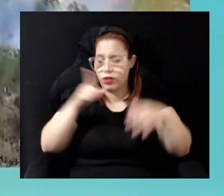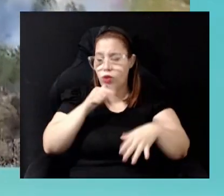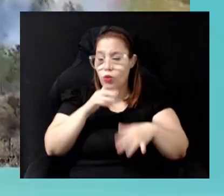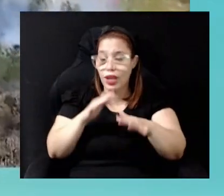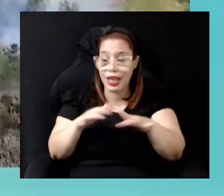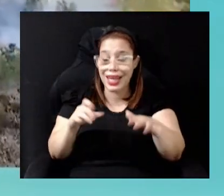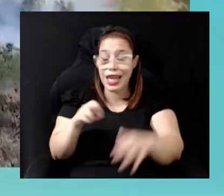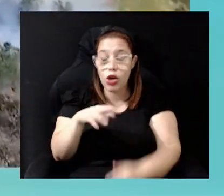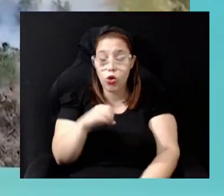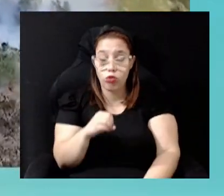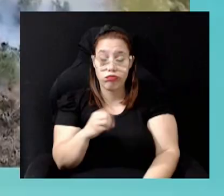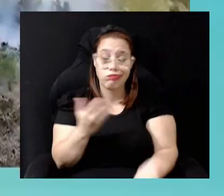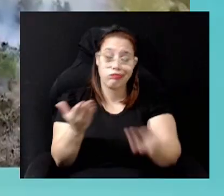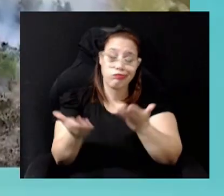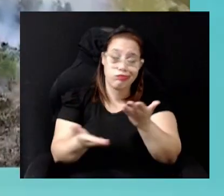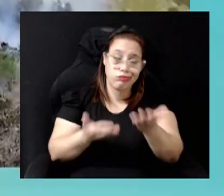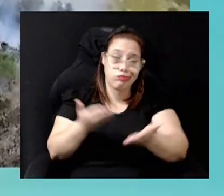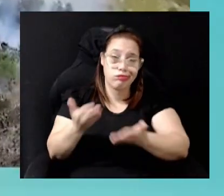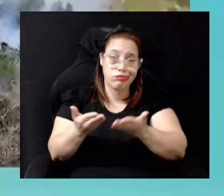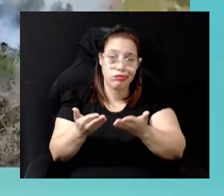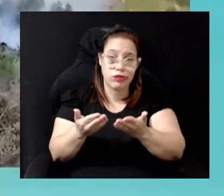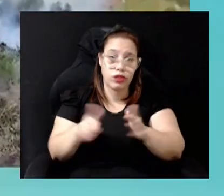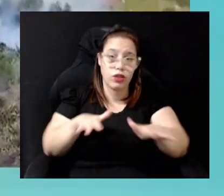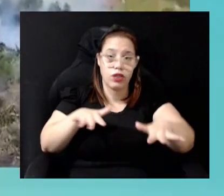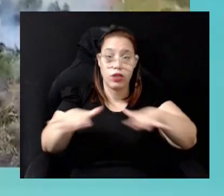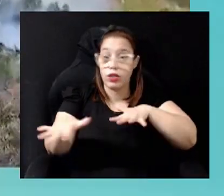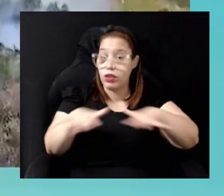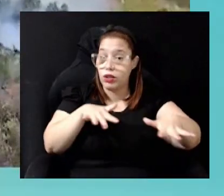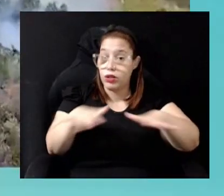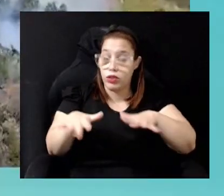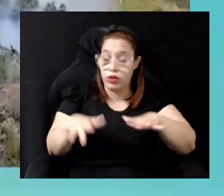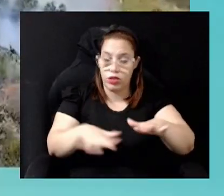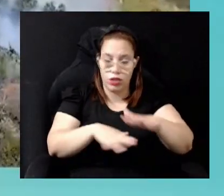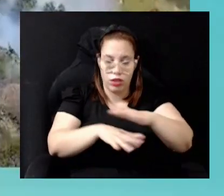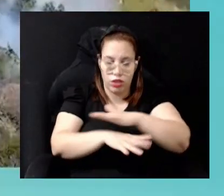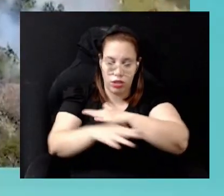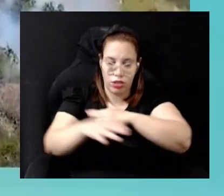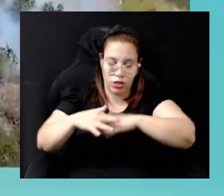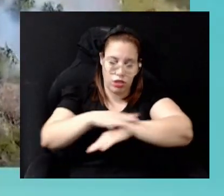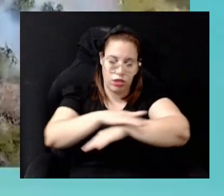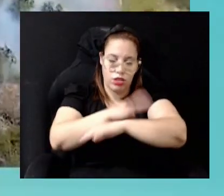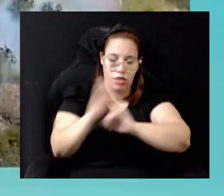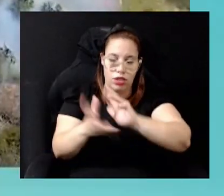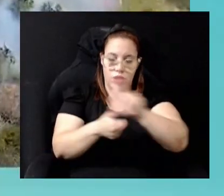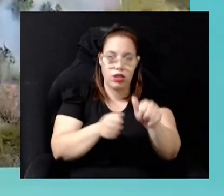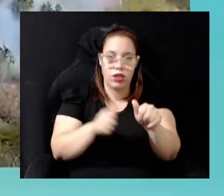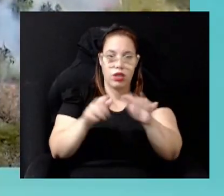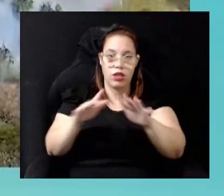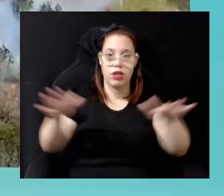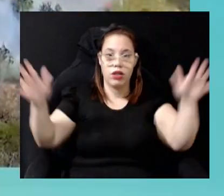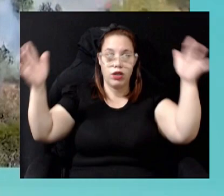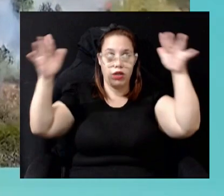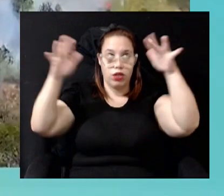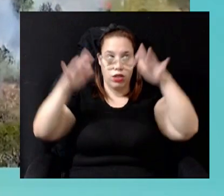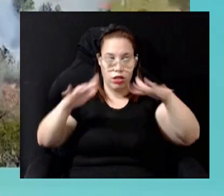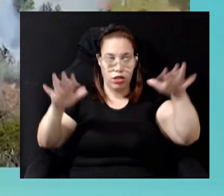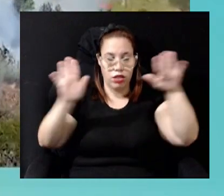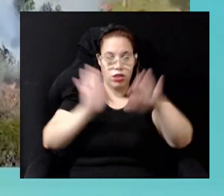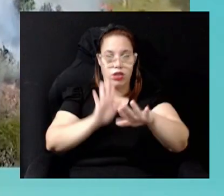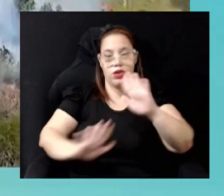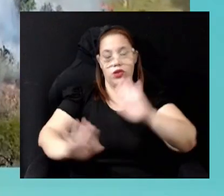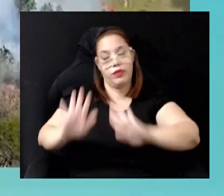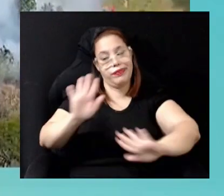processo pelo qual a água se move entre a superfície da Terra e a atmosfera, que ajuda a regular sua